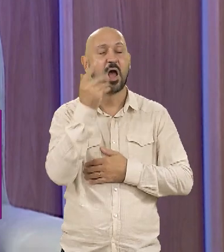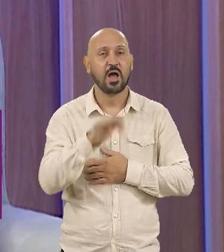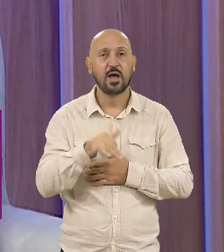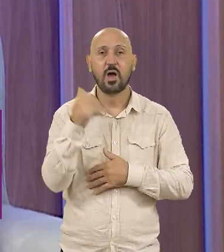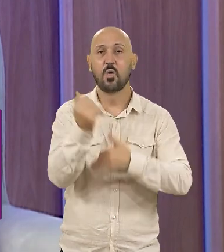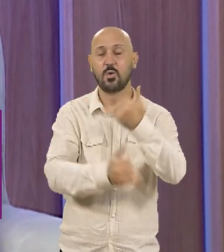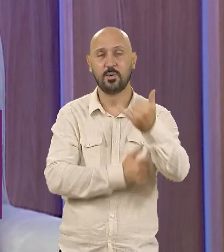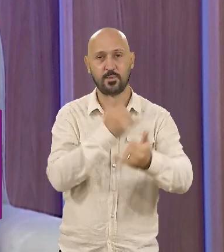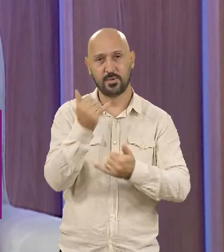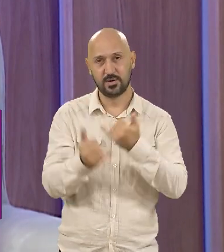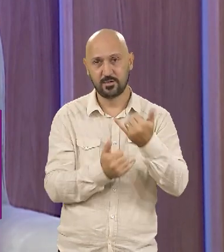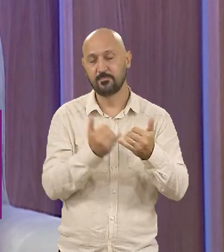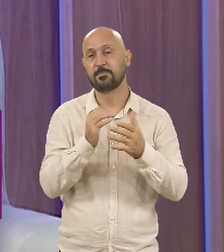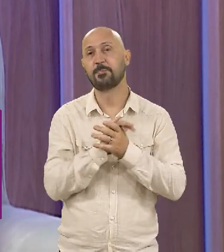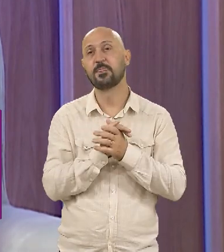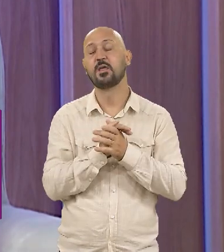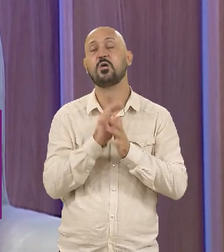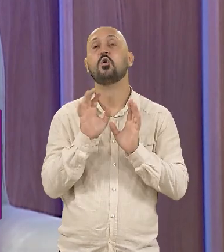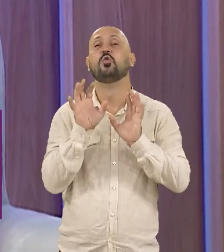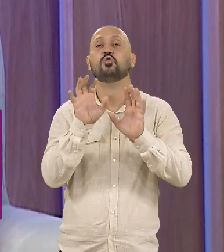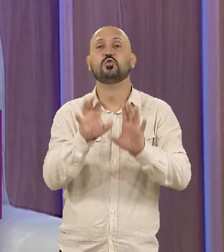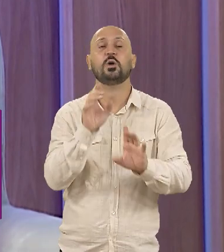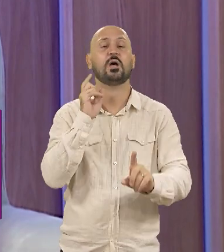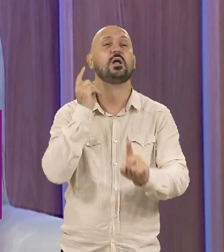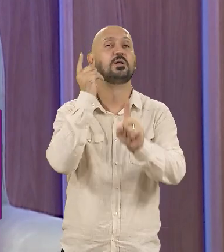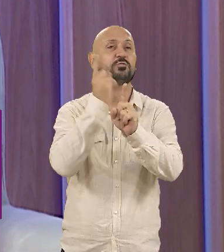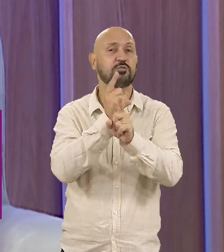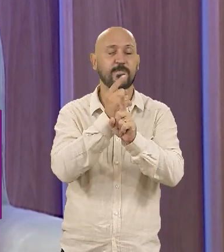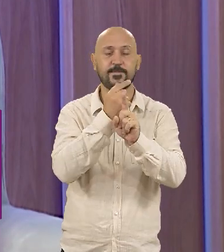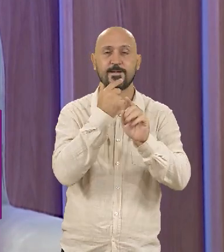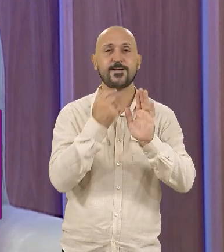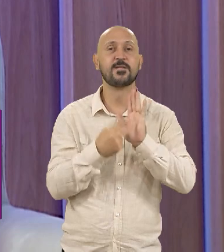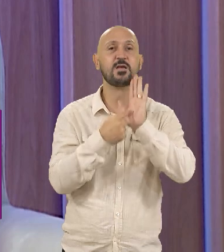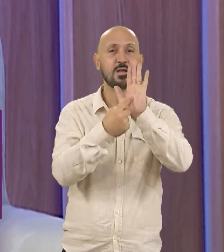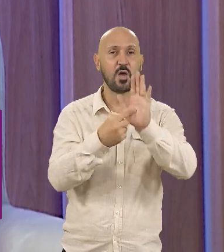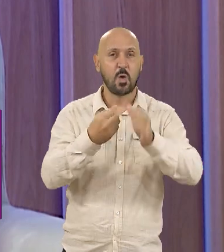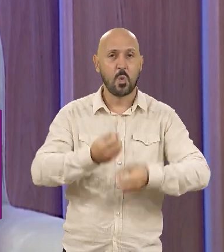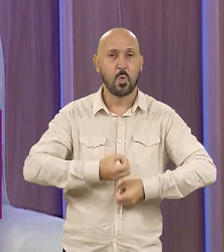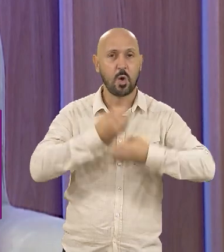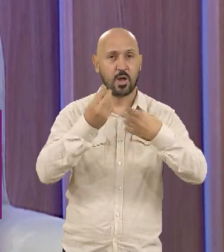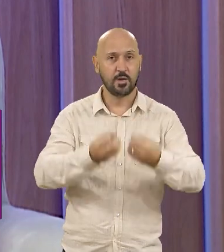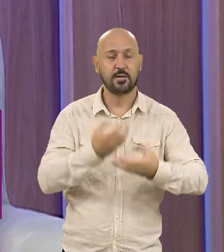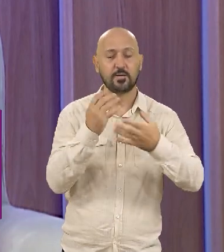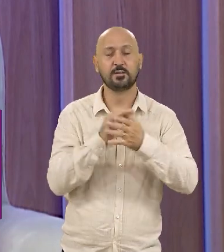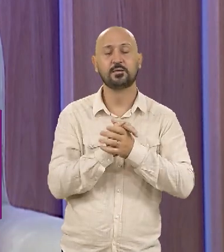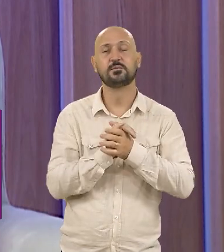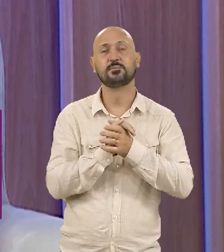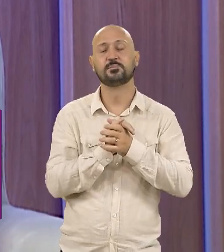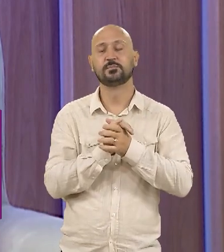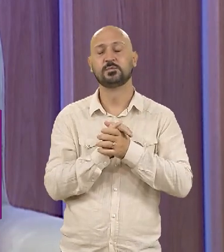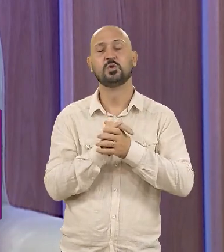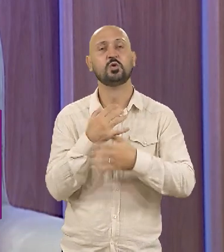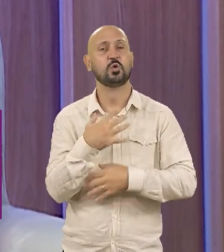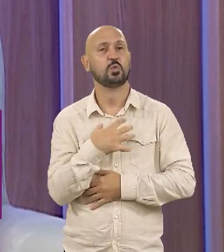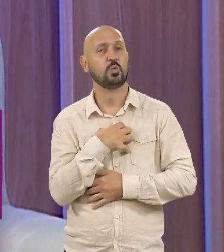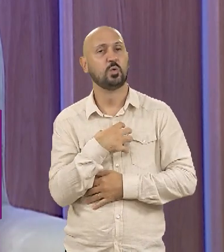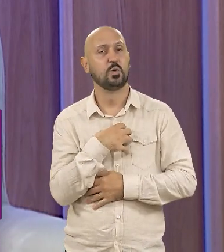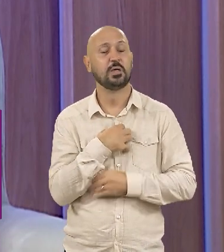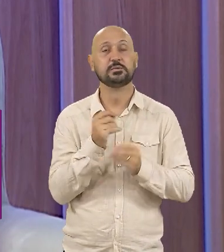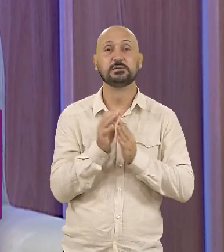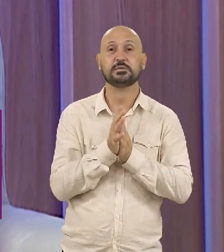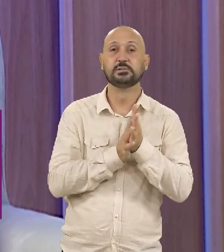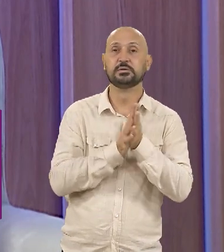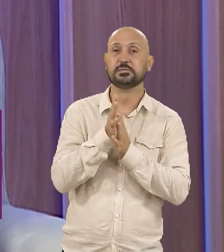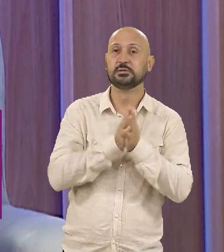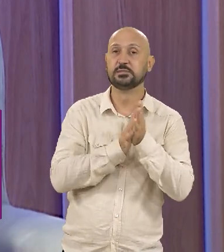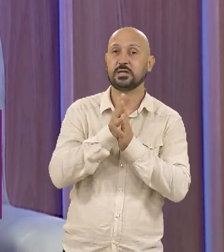de expressar, né, os seus sentimentos, as suas angústias, a sua alegria, né? Então é a forma que